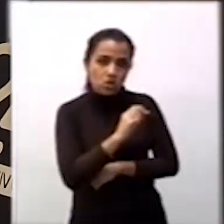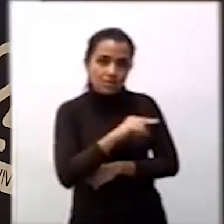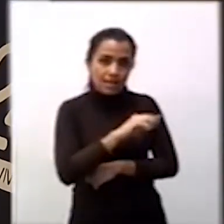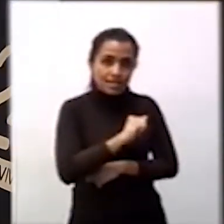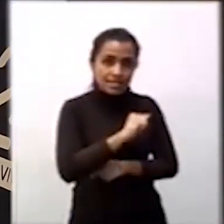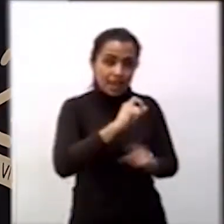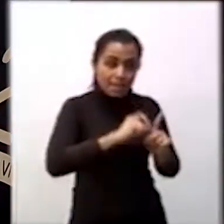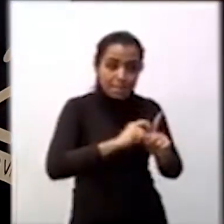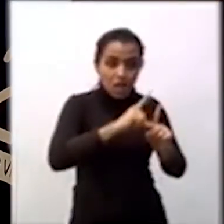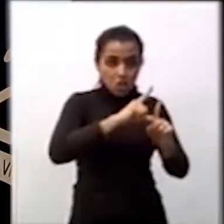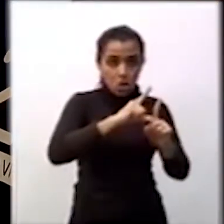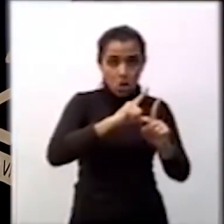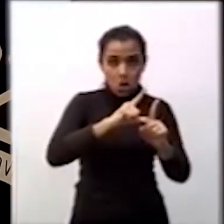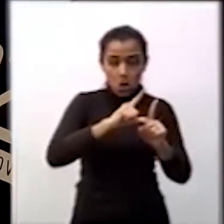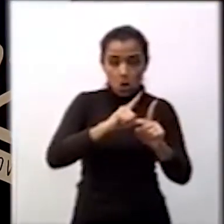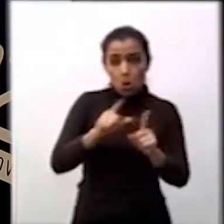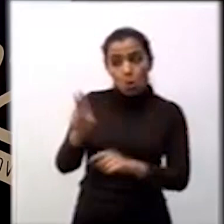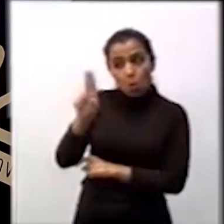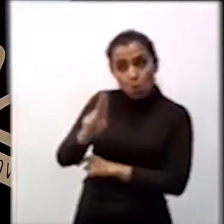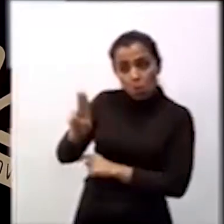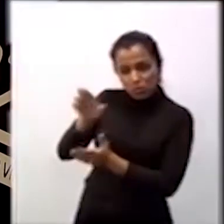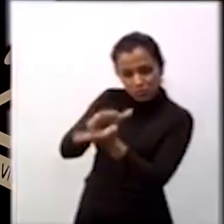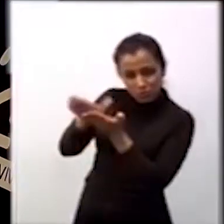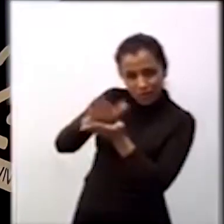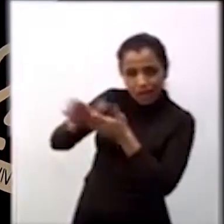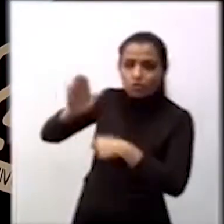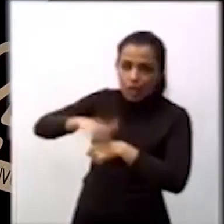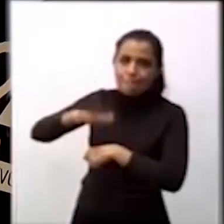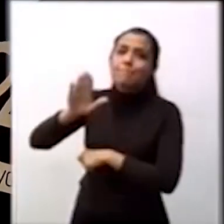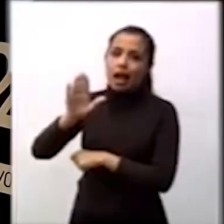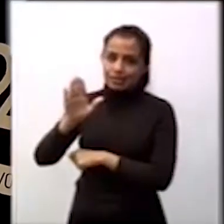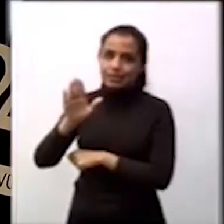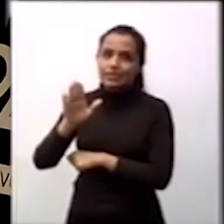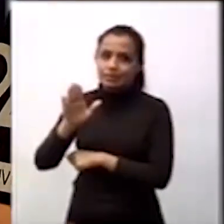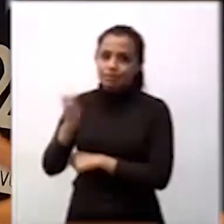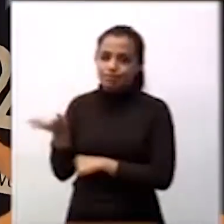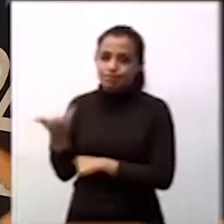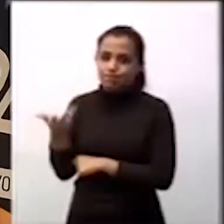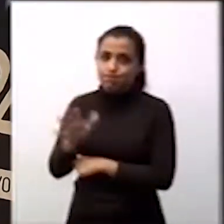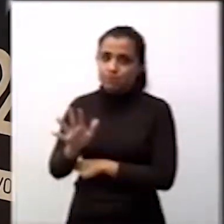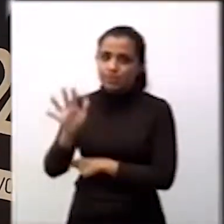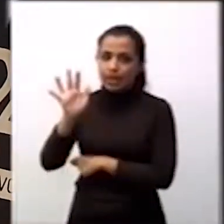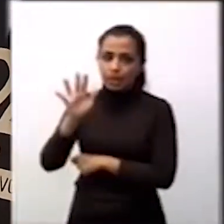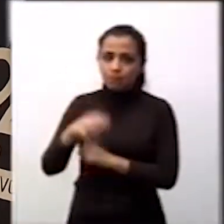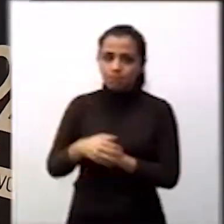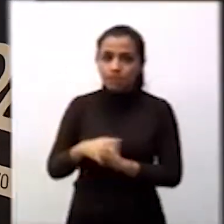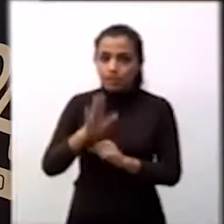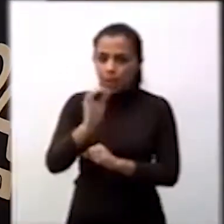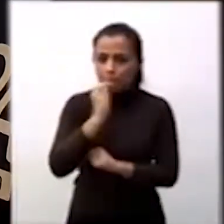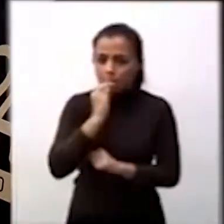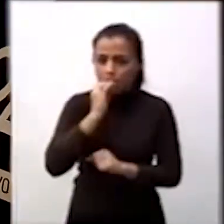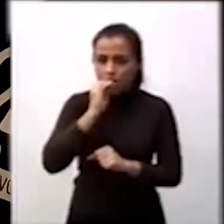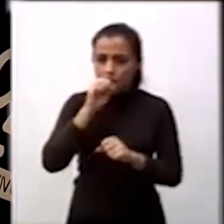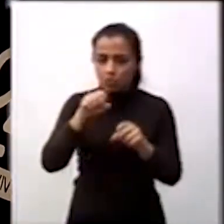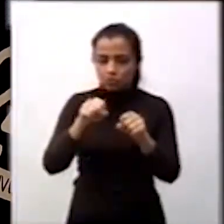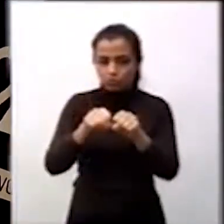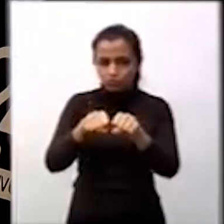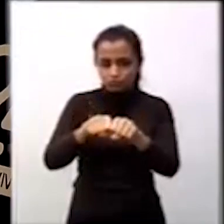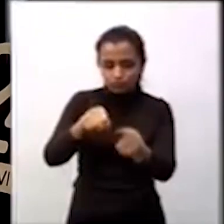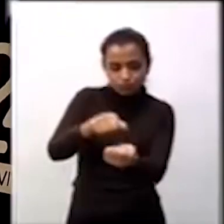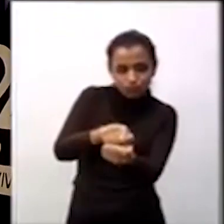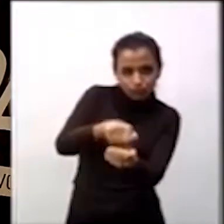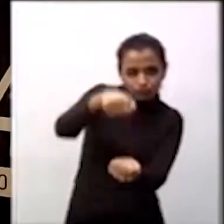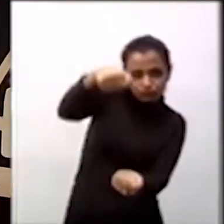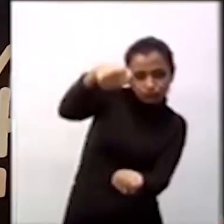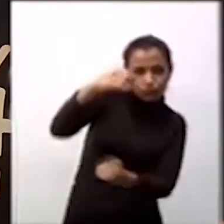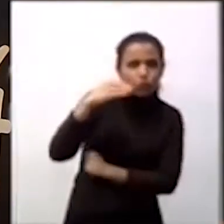de energia elétrica. E aí, só para fechar o exemplo, imagina que você tivesse então um forno elétrico. E aí nesse forno elétrico